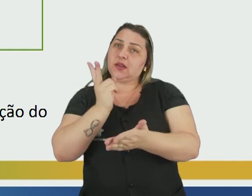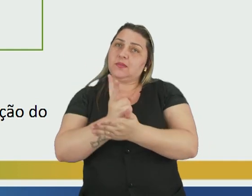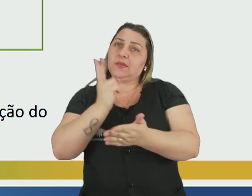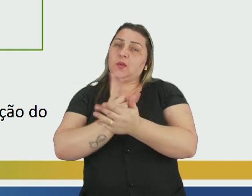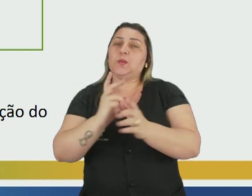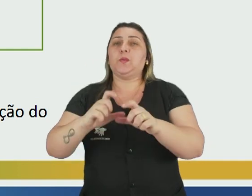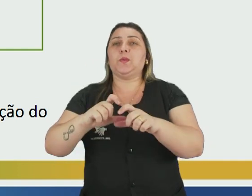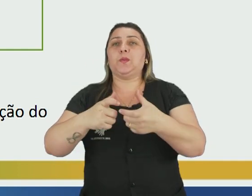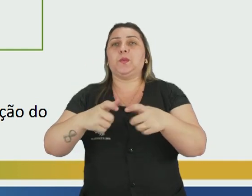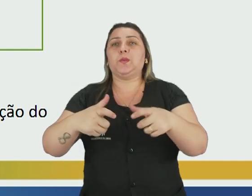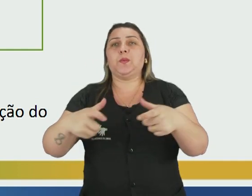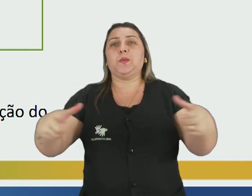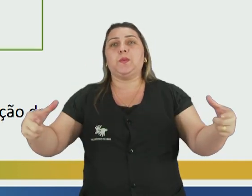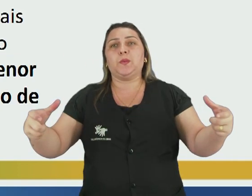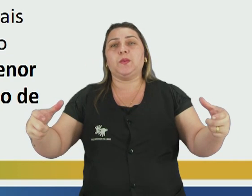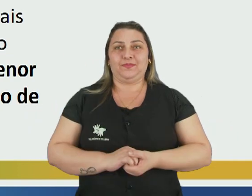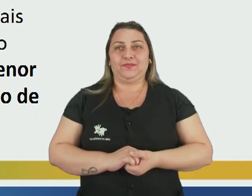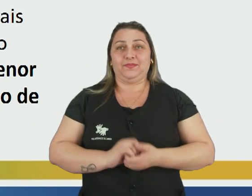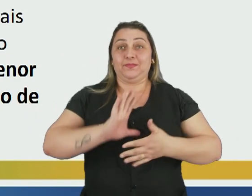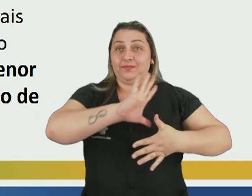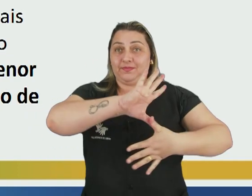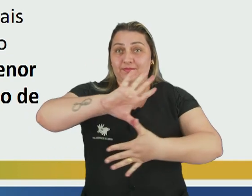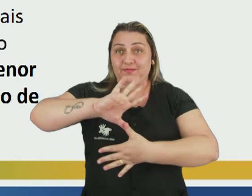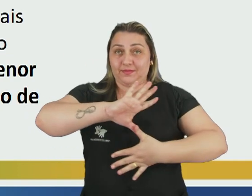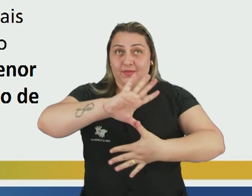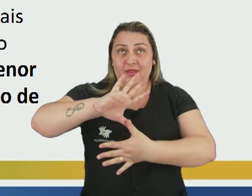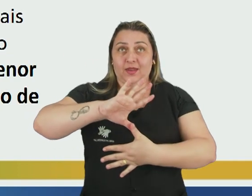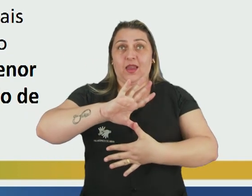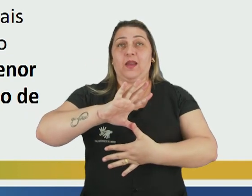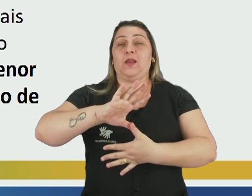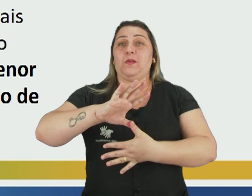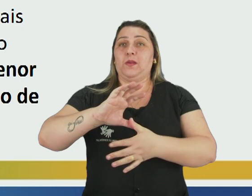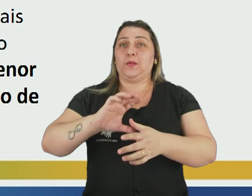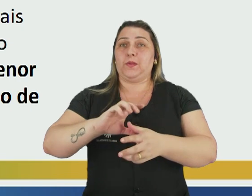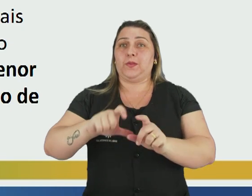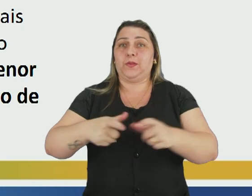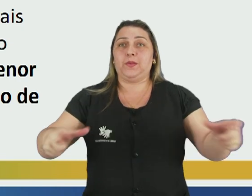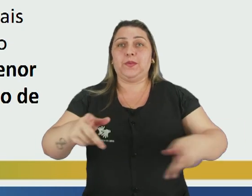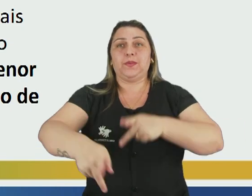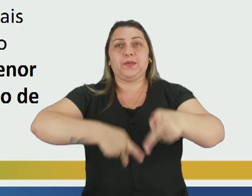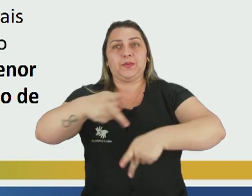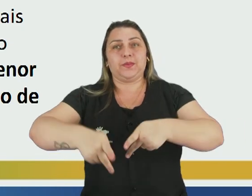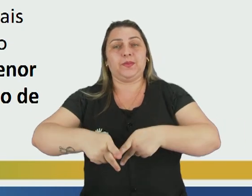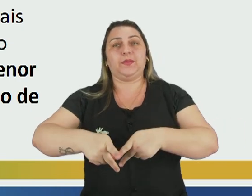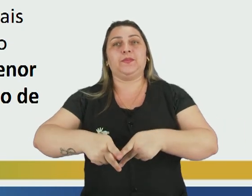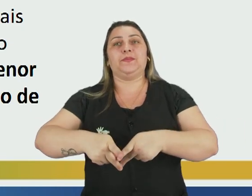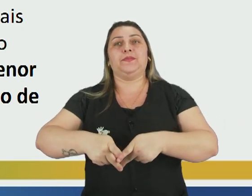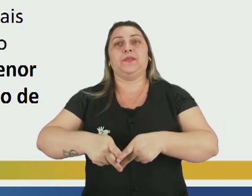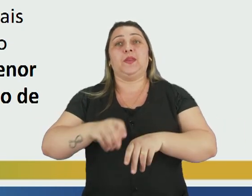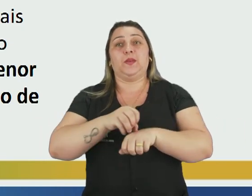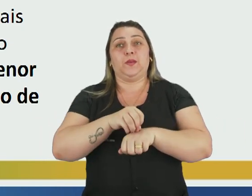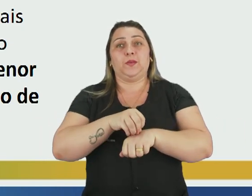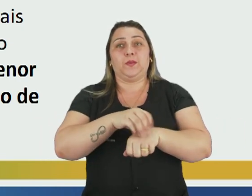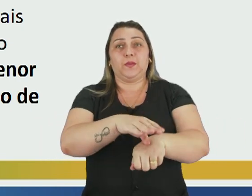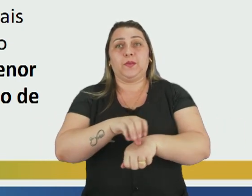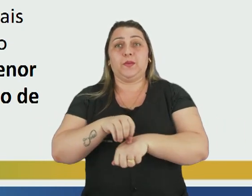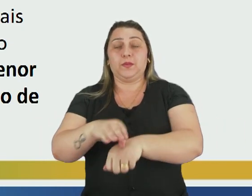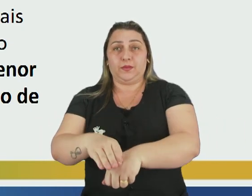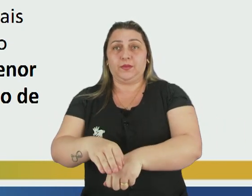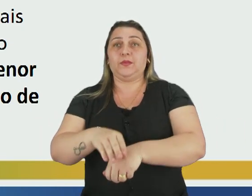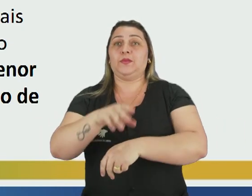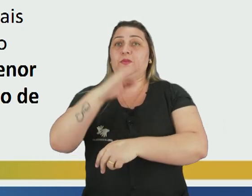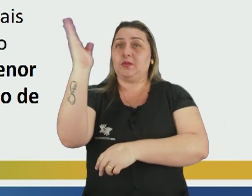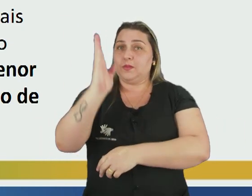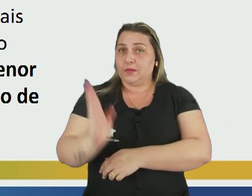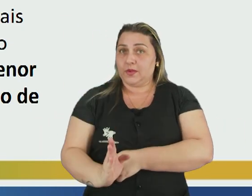o crescimento. E agora sobre a densidade dessa população, a distribuição dessa população do